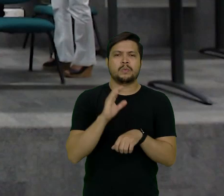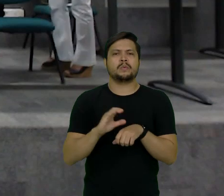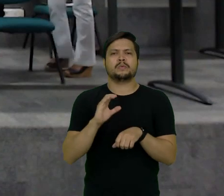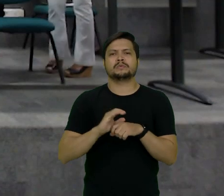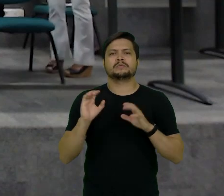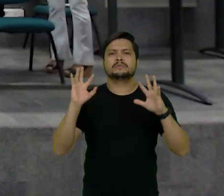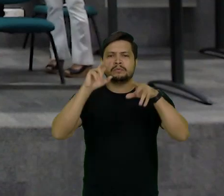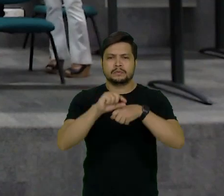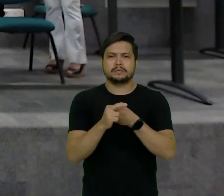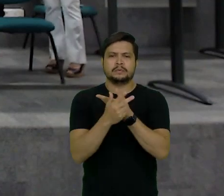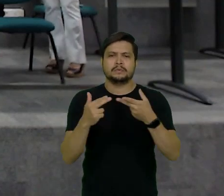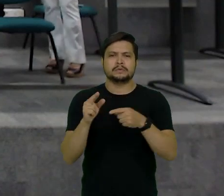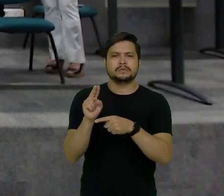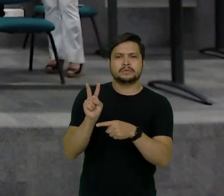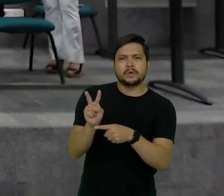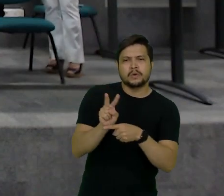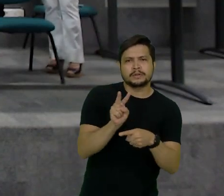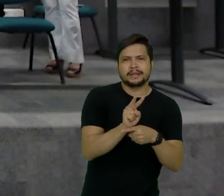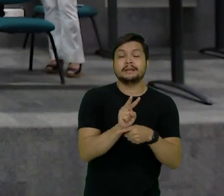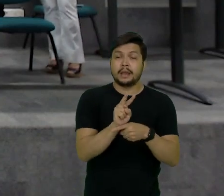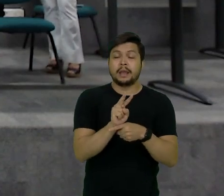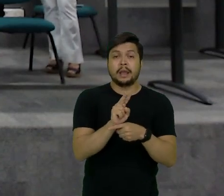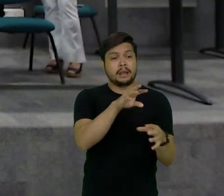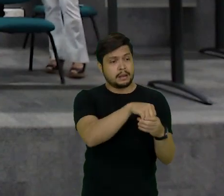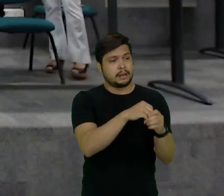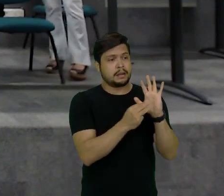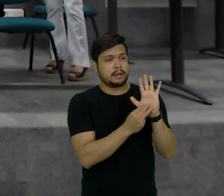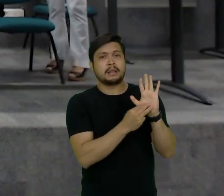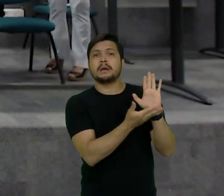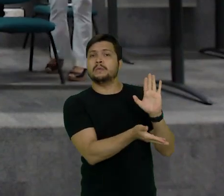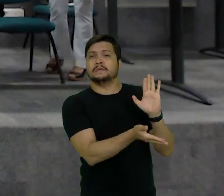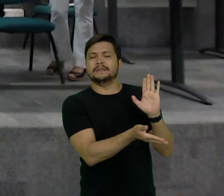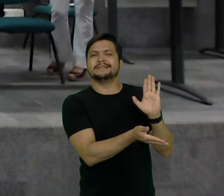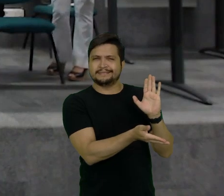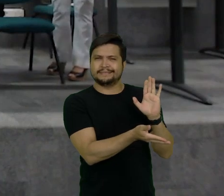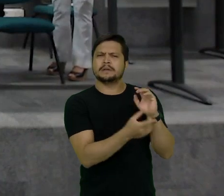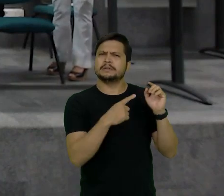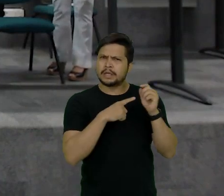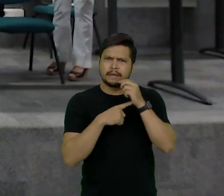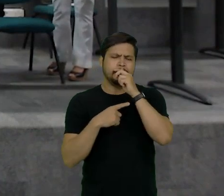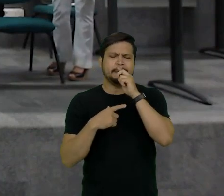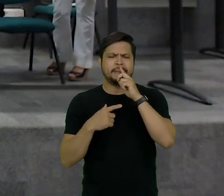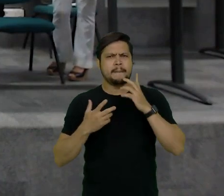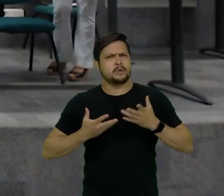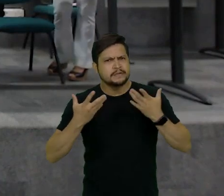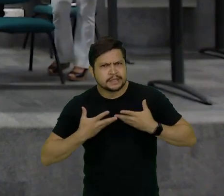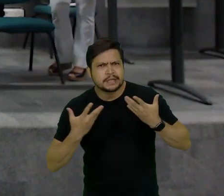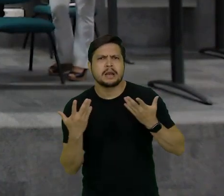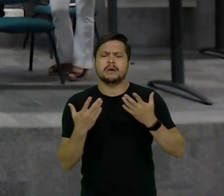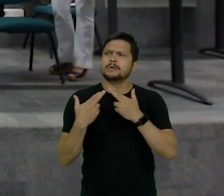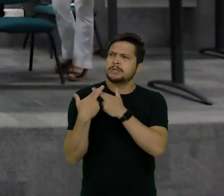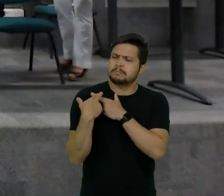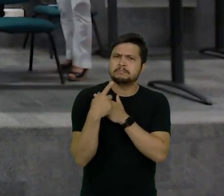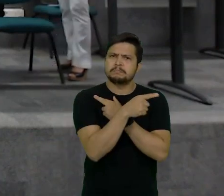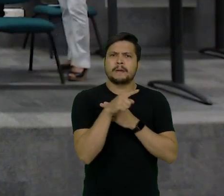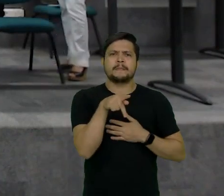único curso de zootecnia, que era o curso da UVA, motivado pelo entusiasmo do professor Ambrósio, que foi meu mentor,